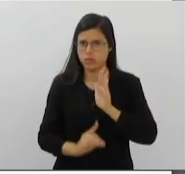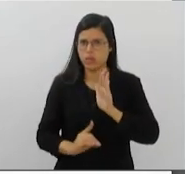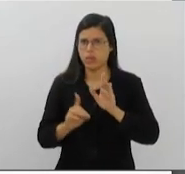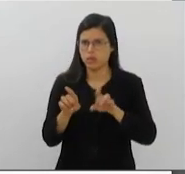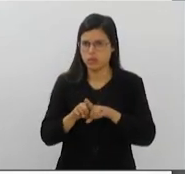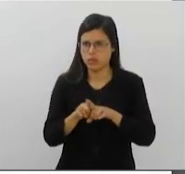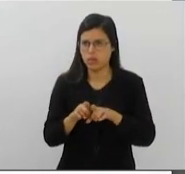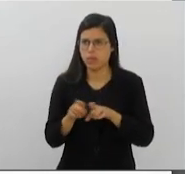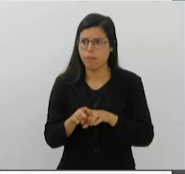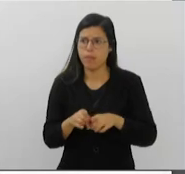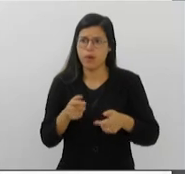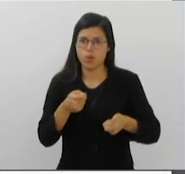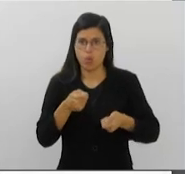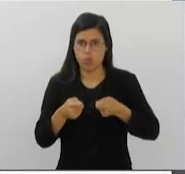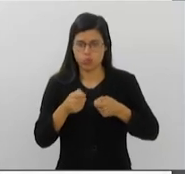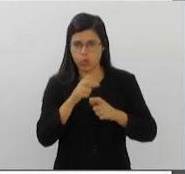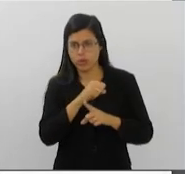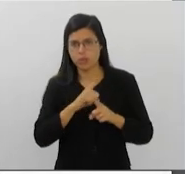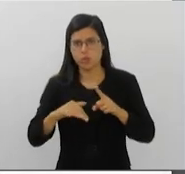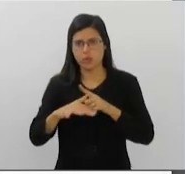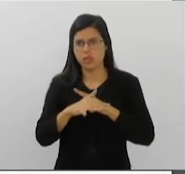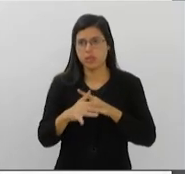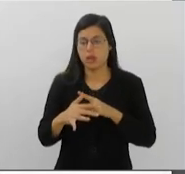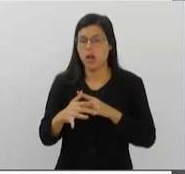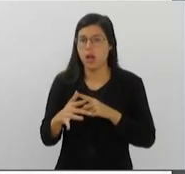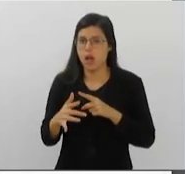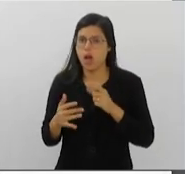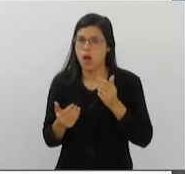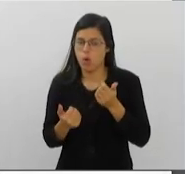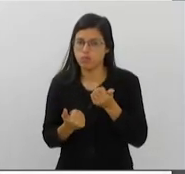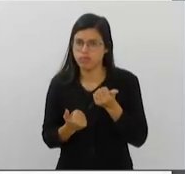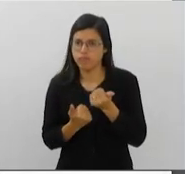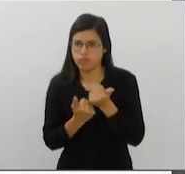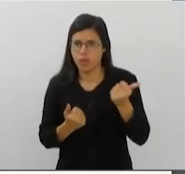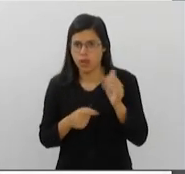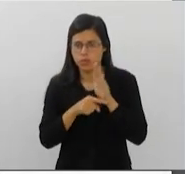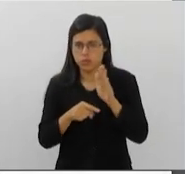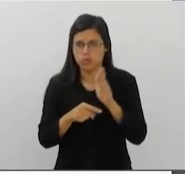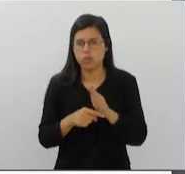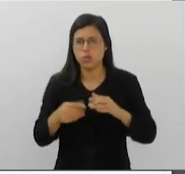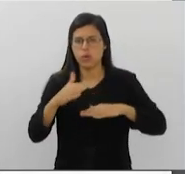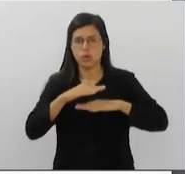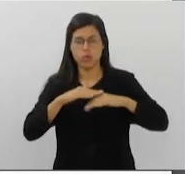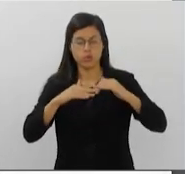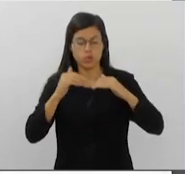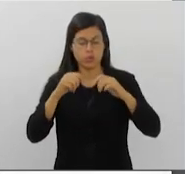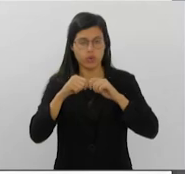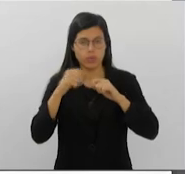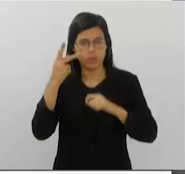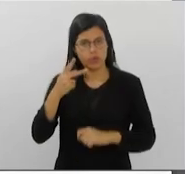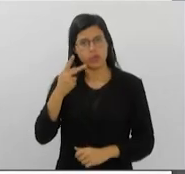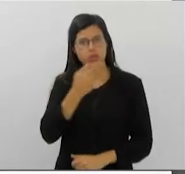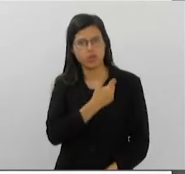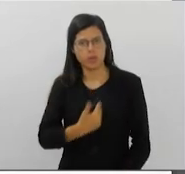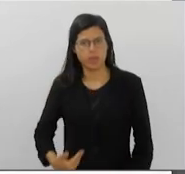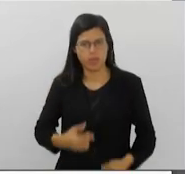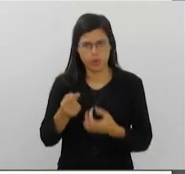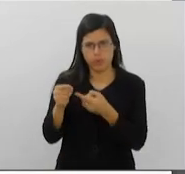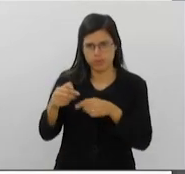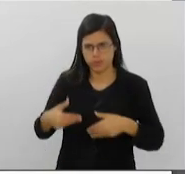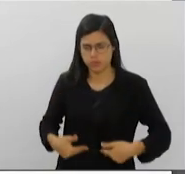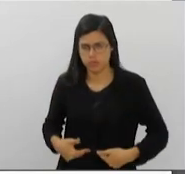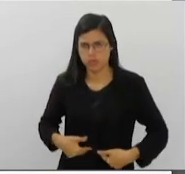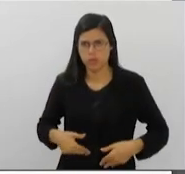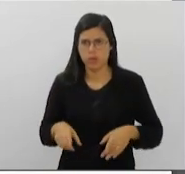controle social, contribuindo para a retomada e o aperfeiçoamento de políticas públicas de combate à fome e pela soberania